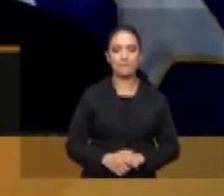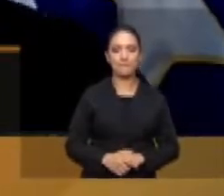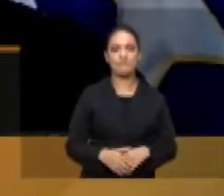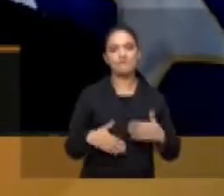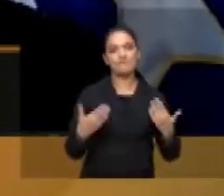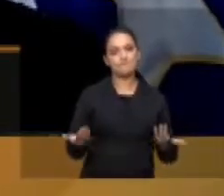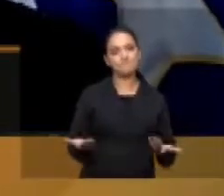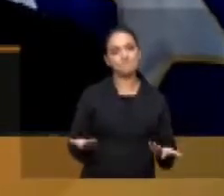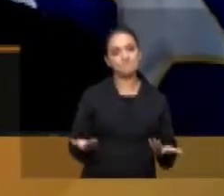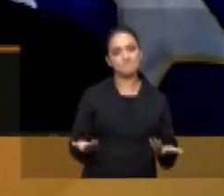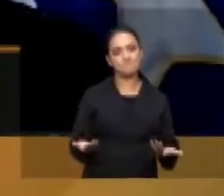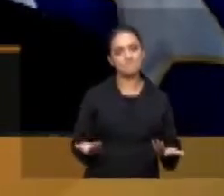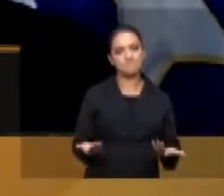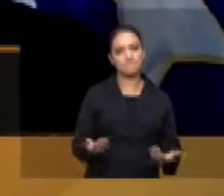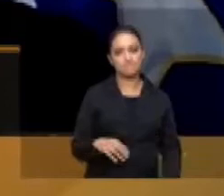o Procurador-Geral